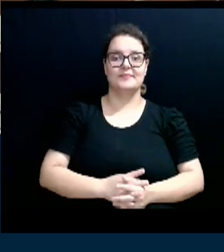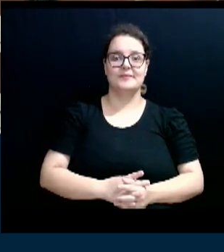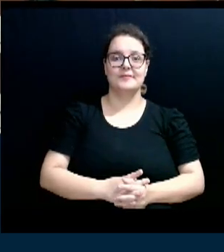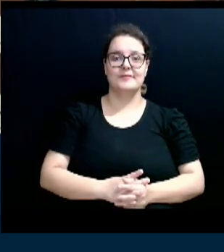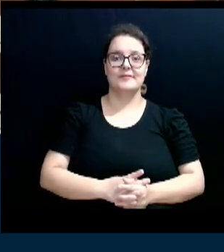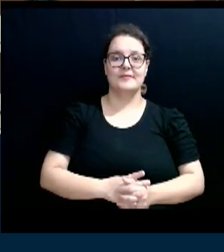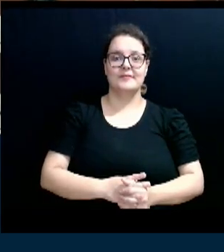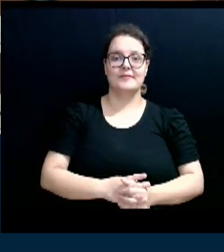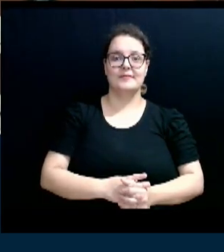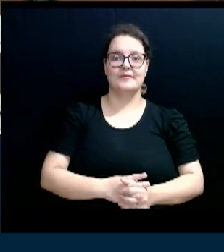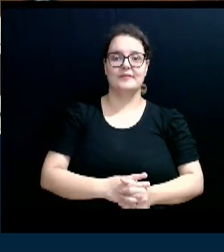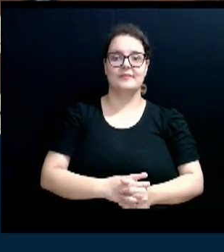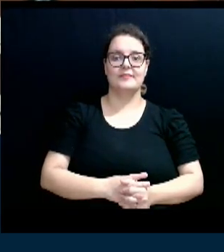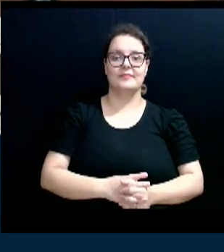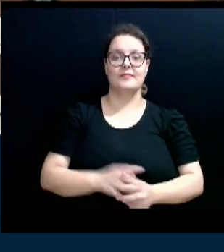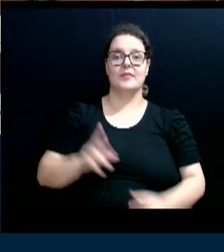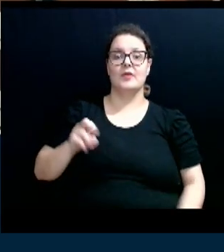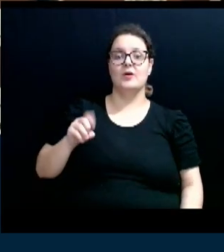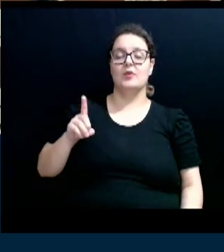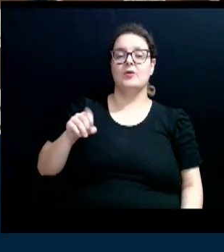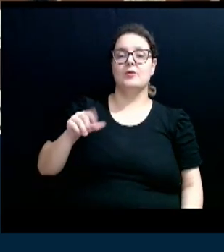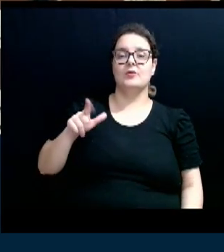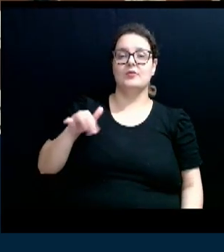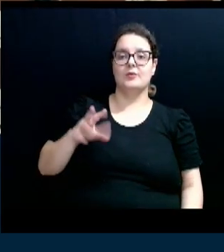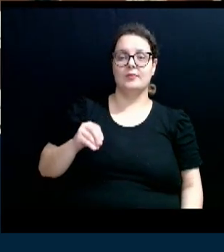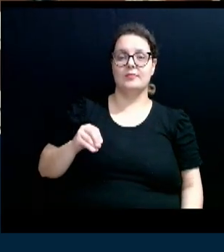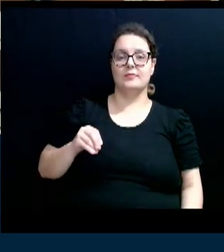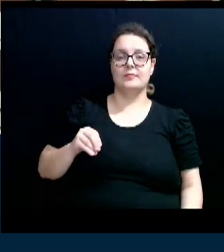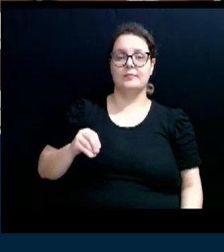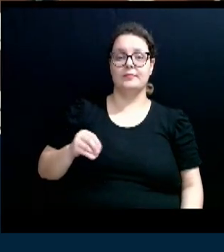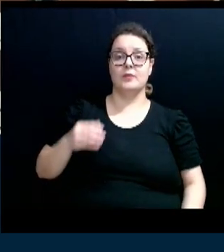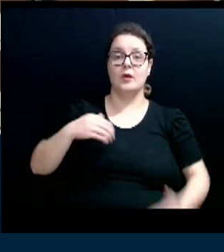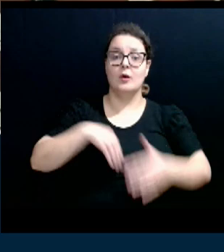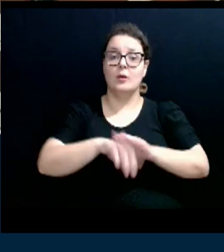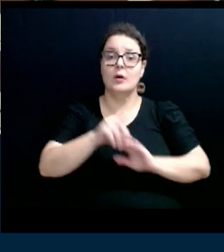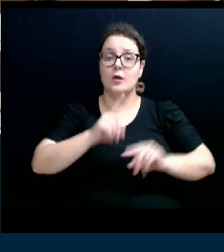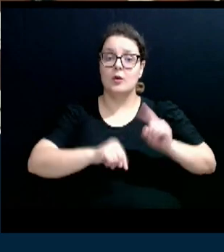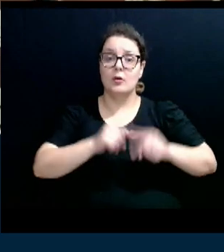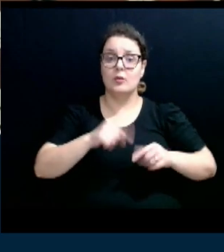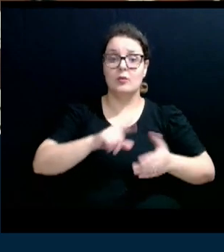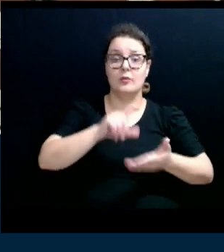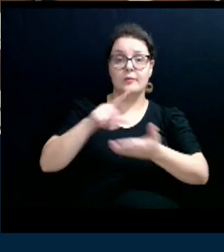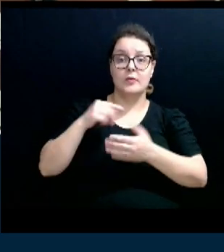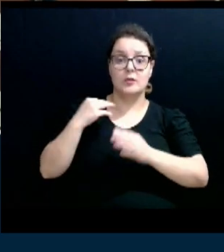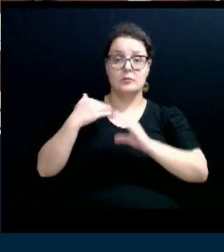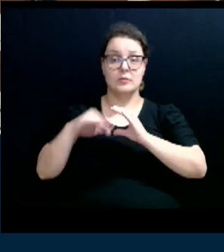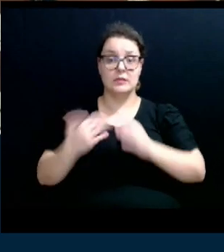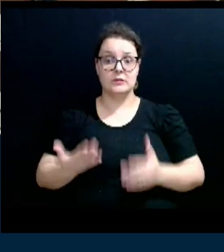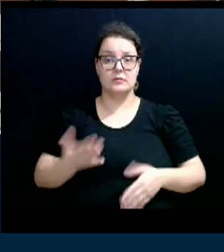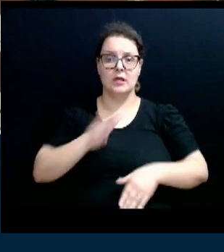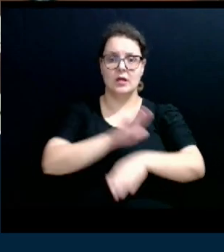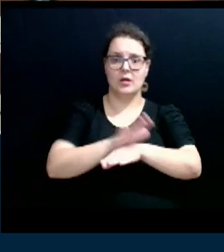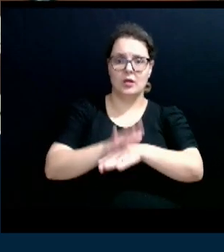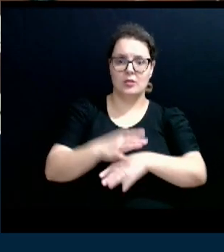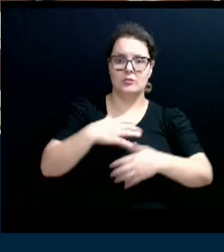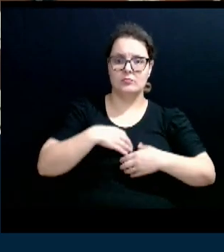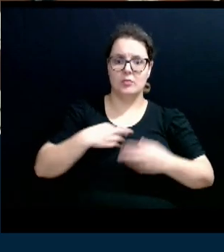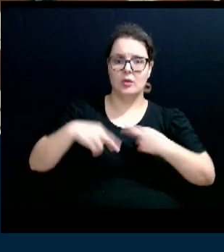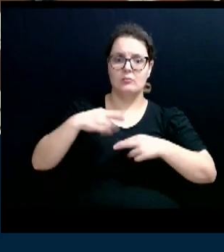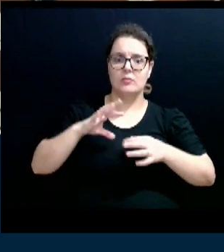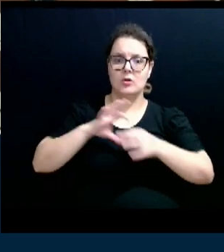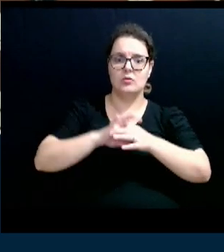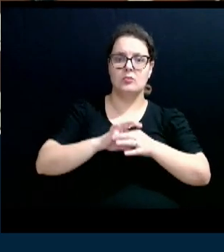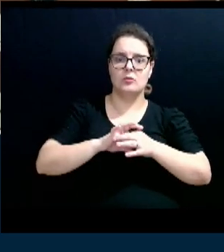gente. Rodolfo Mendes, da Vila Industrial. Guardar objetos, fotos e mensagens ajuda a manter o vínculo com quem partiu